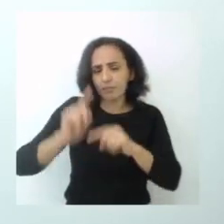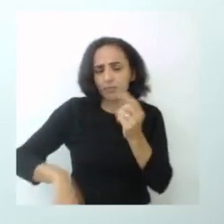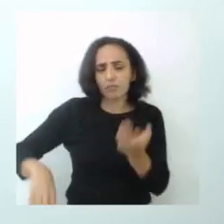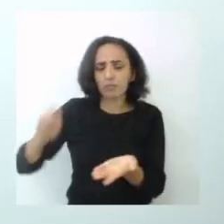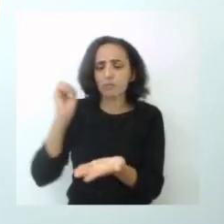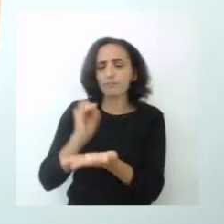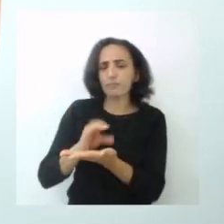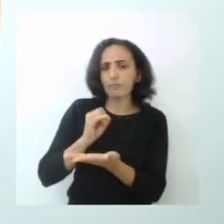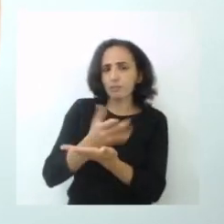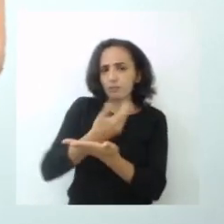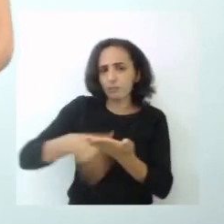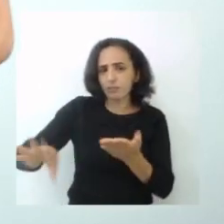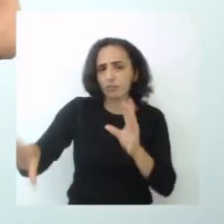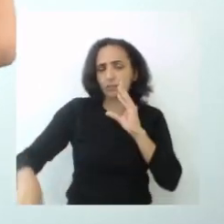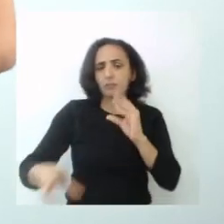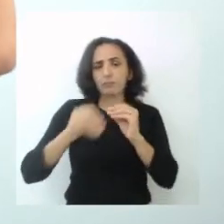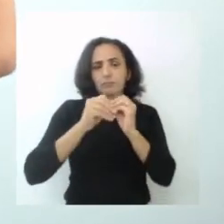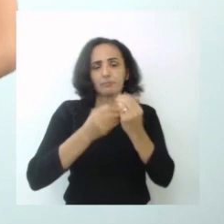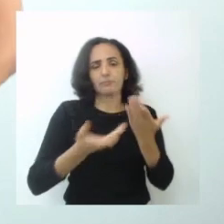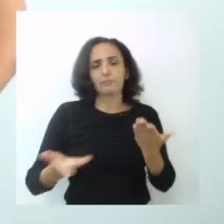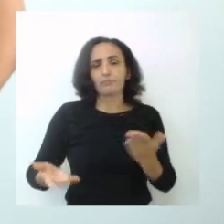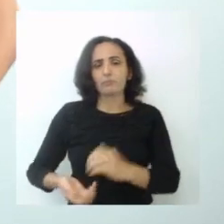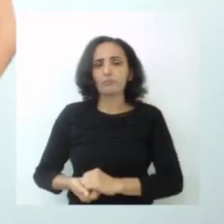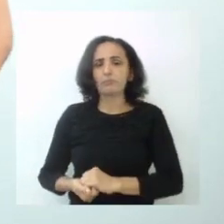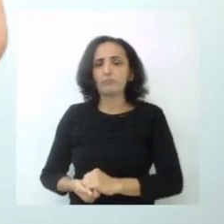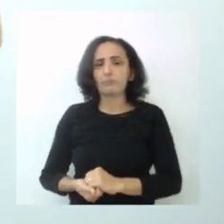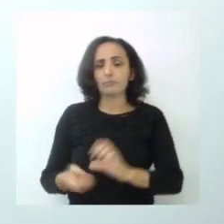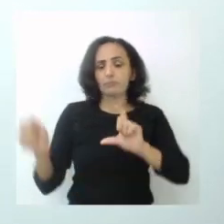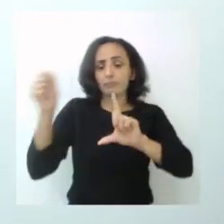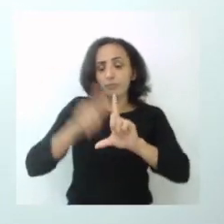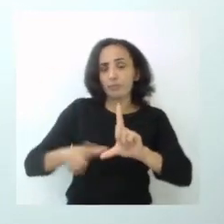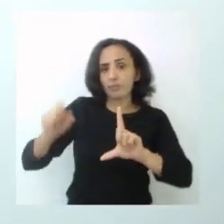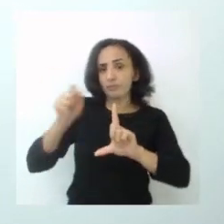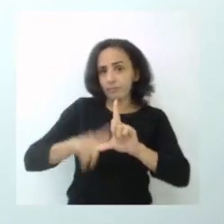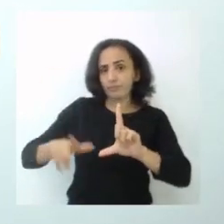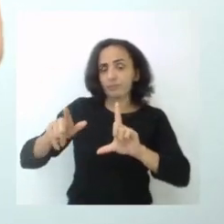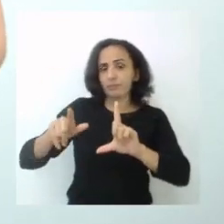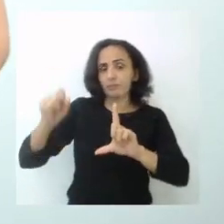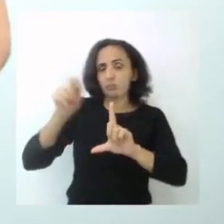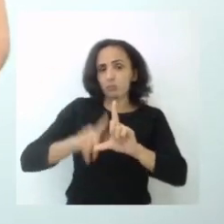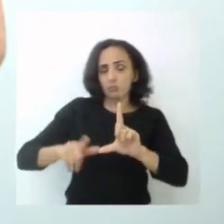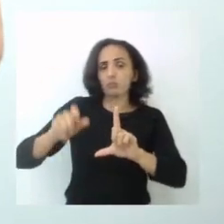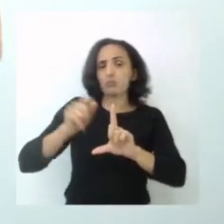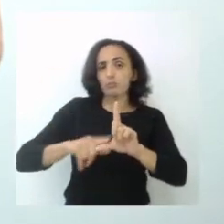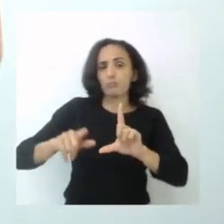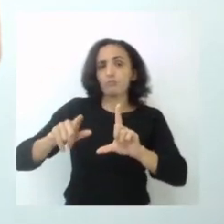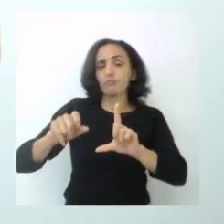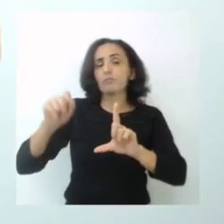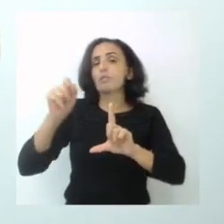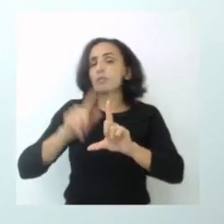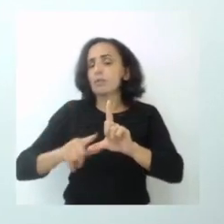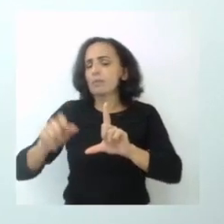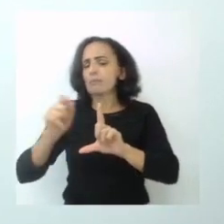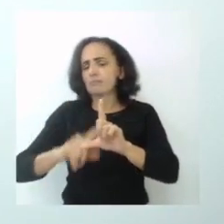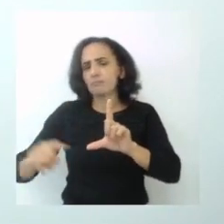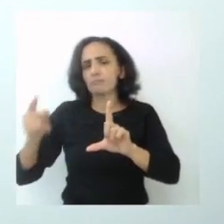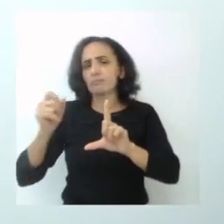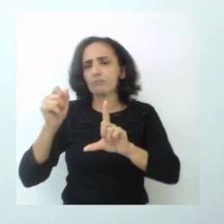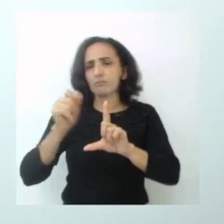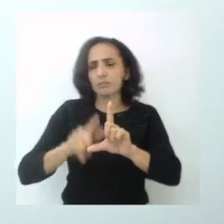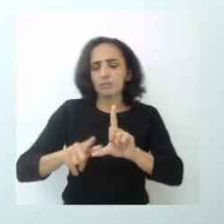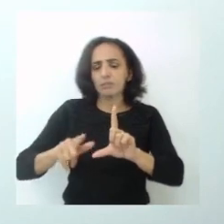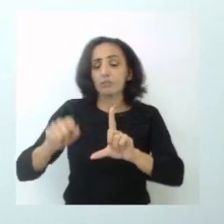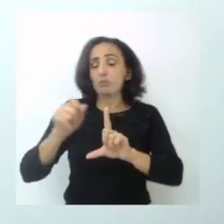aí complementar esta aula. Beleza? Então aponta aí a câmera do teu celular para a tela, vai aparecer aí na tela agora, tá aí